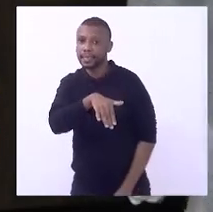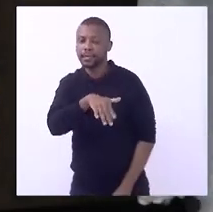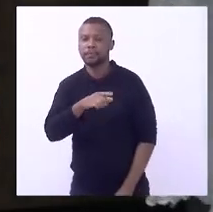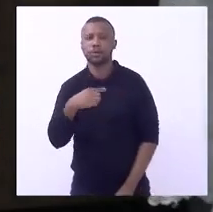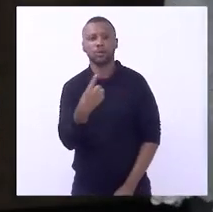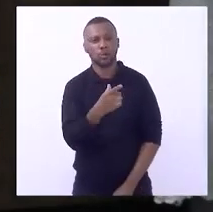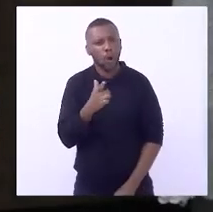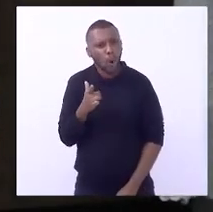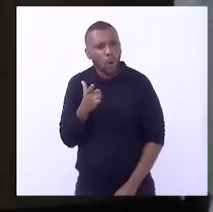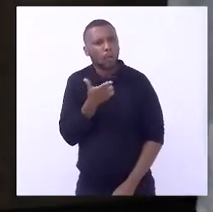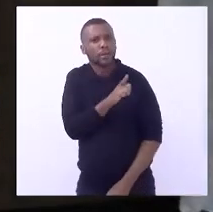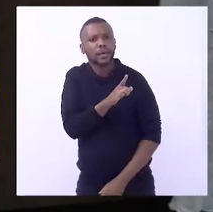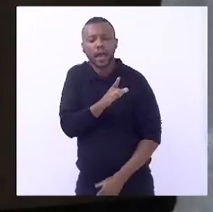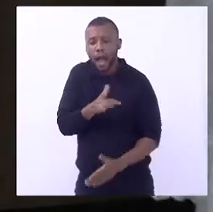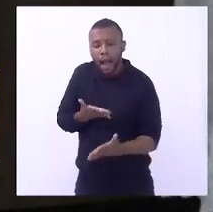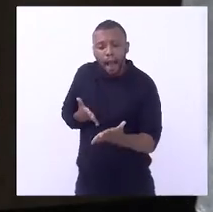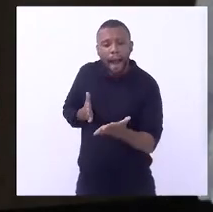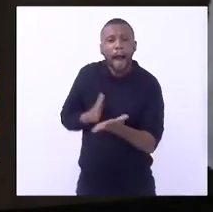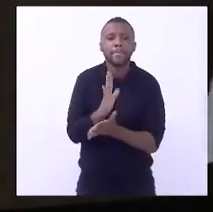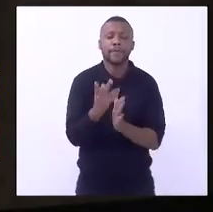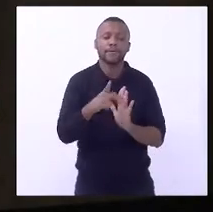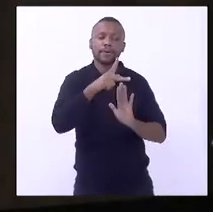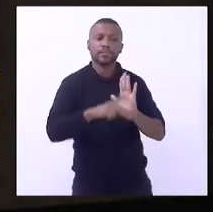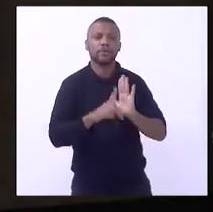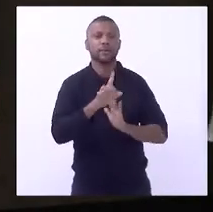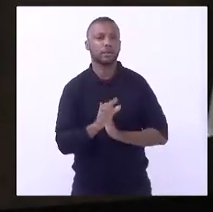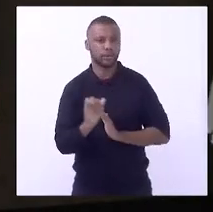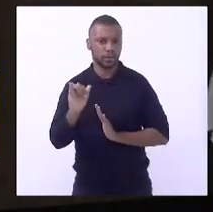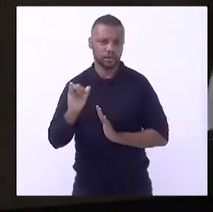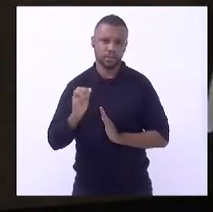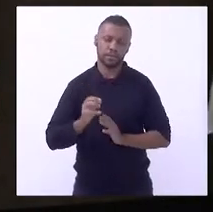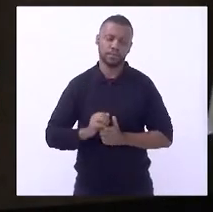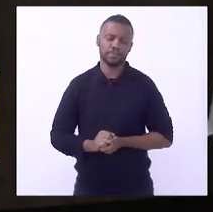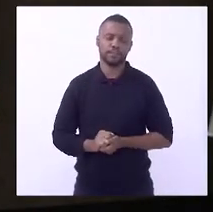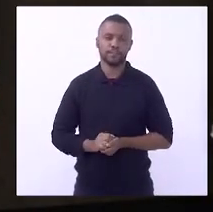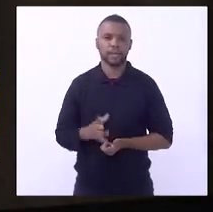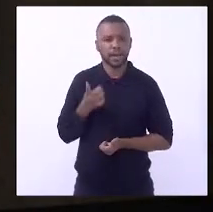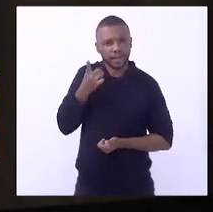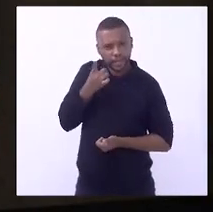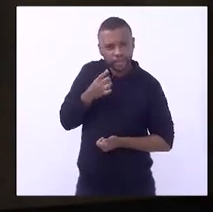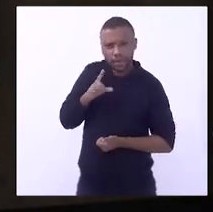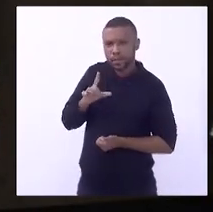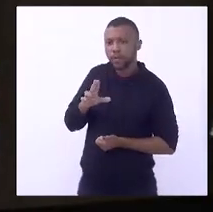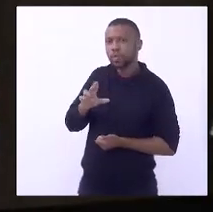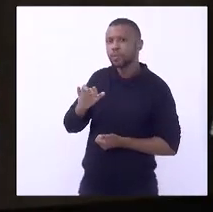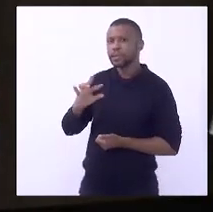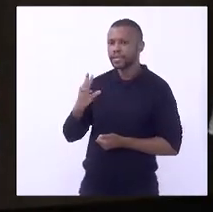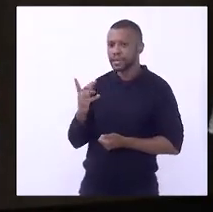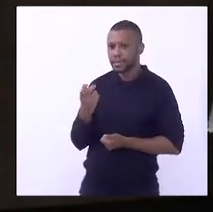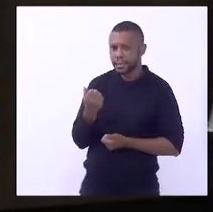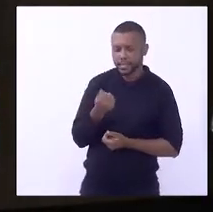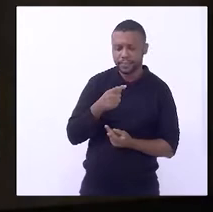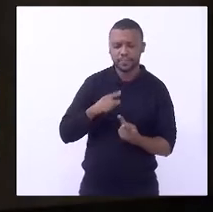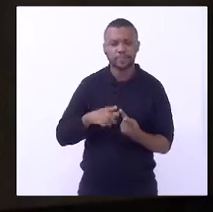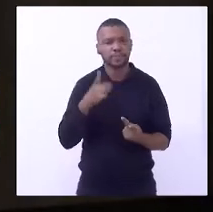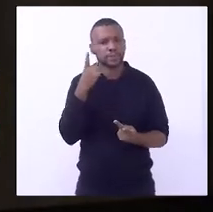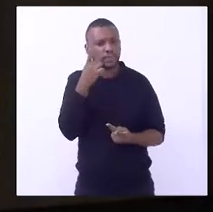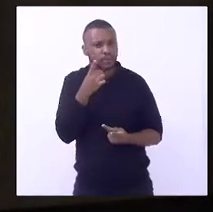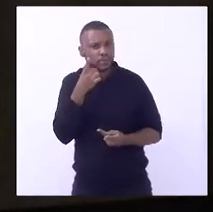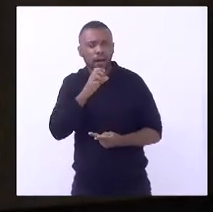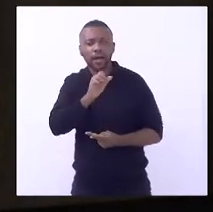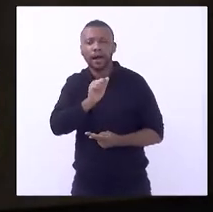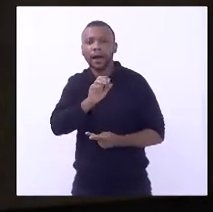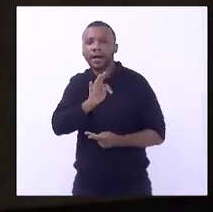possa aprovar o projeto. Deputada Lucinha, deputado